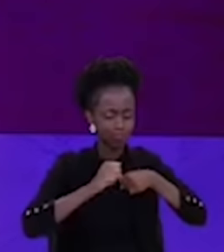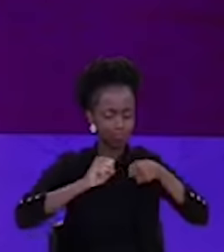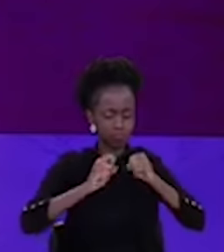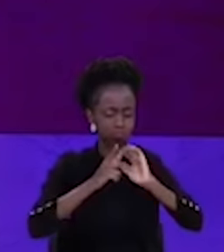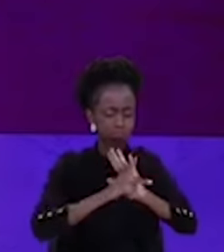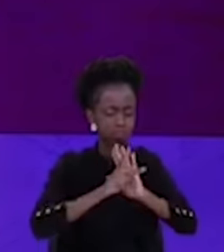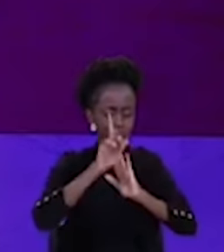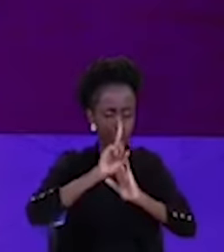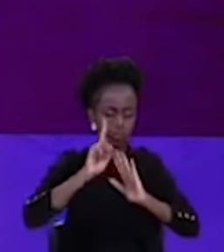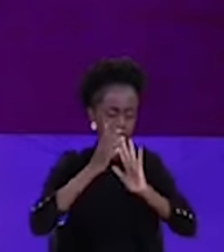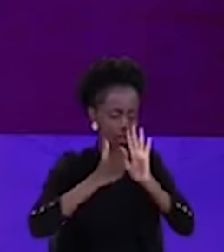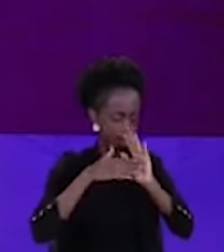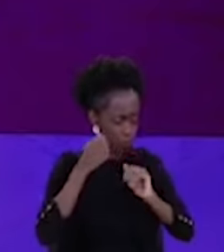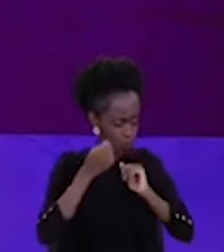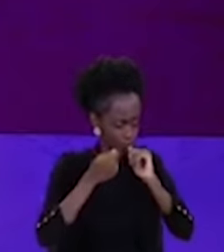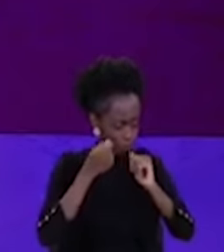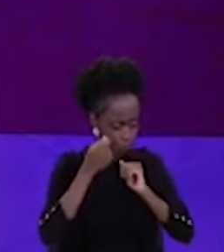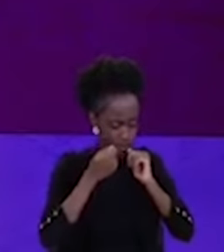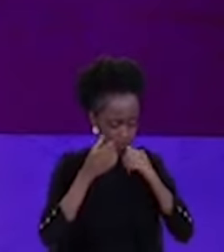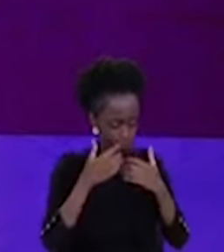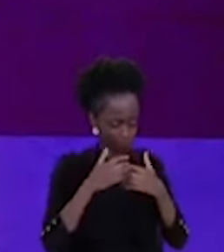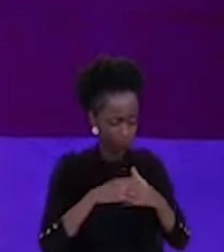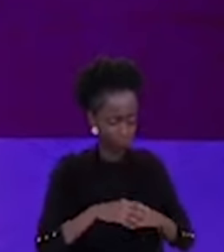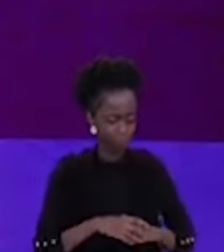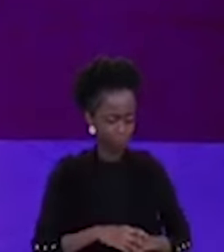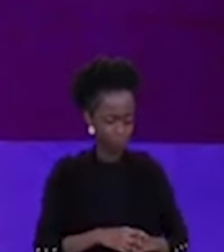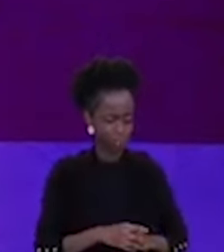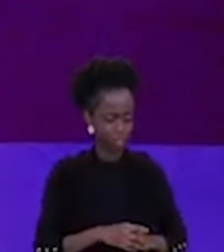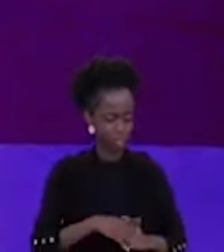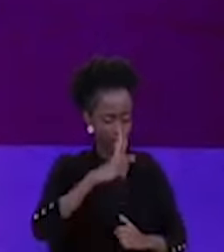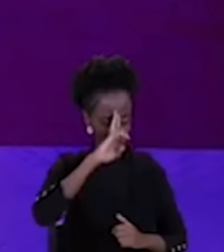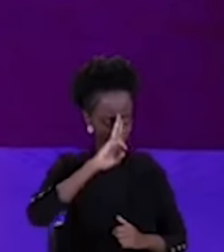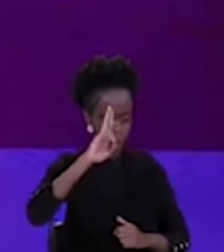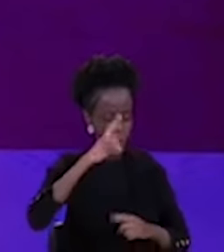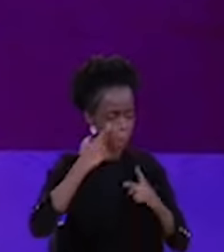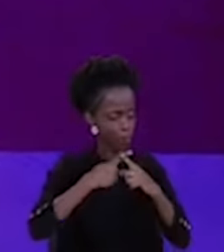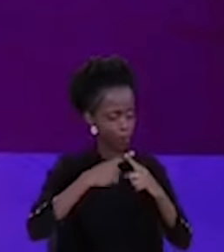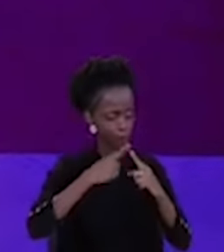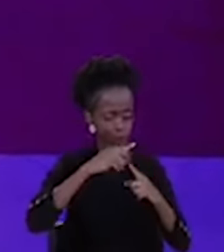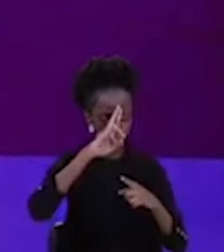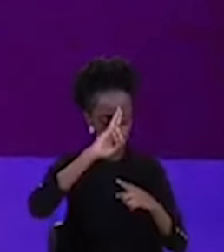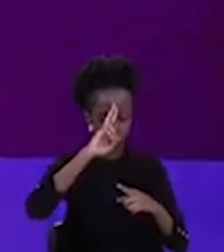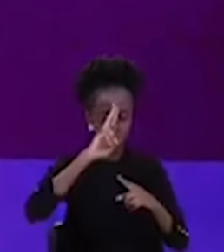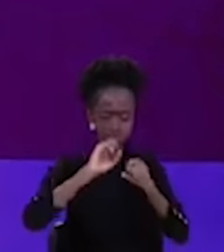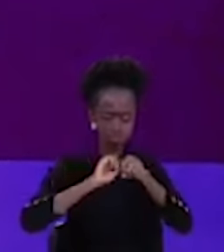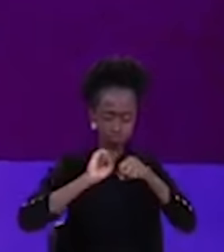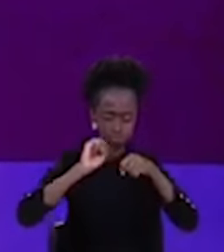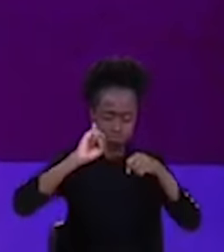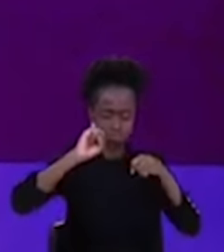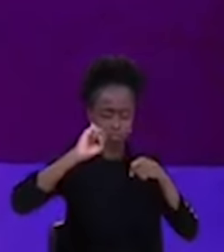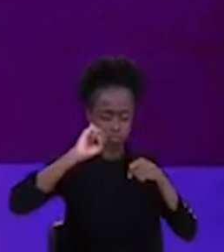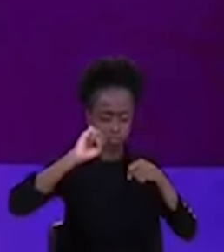Deus. Aleluia. Oh, meu Senhor, porque o Senhor é grande.